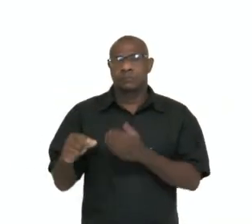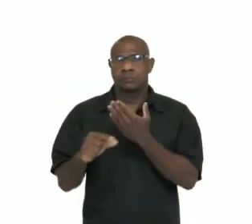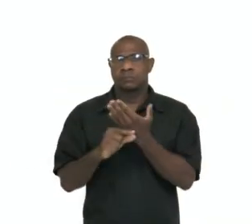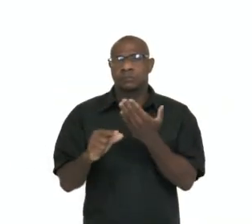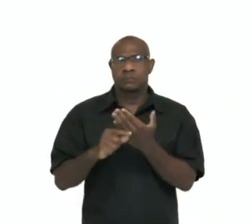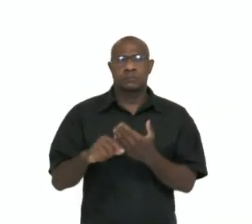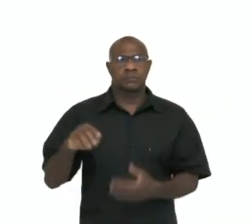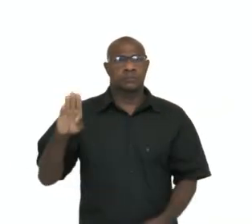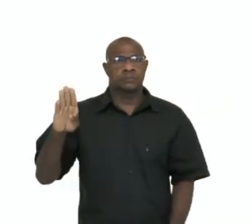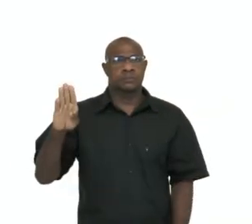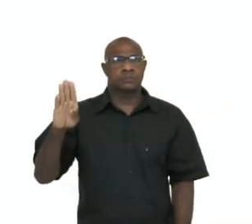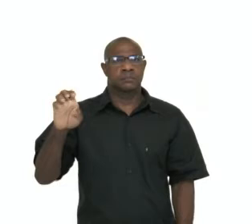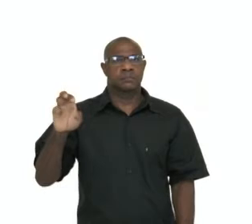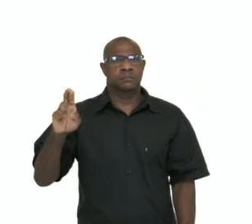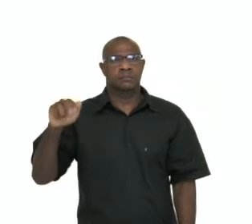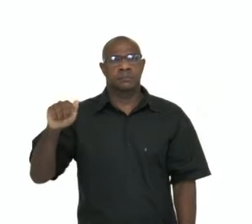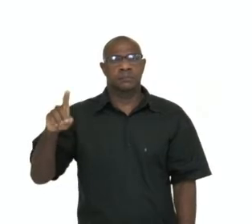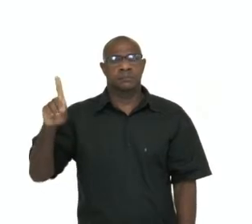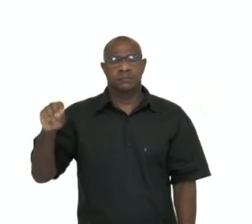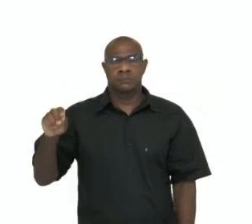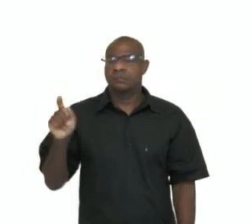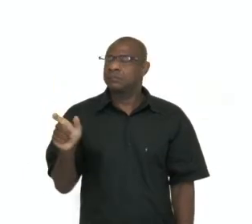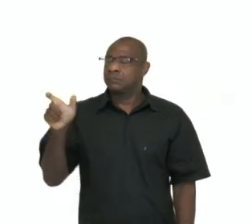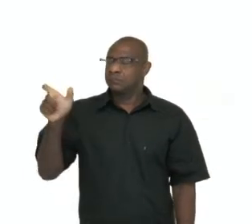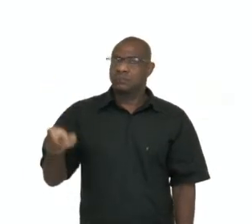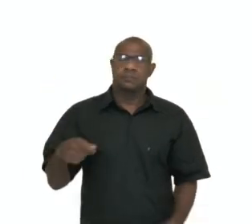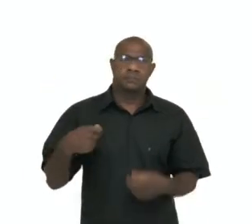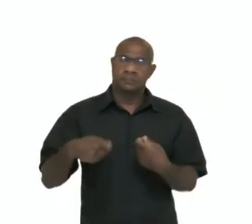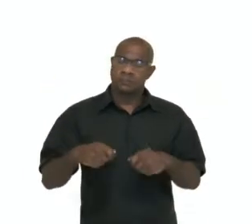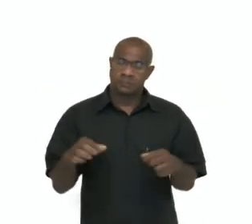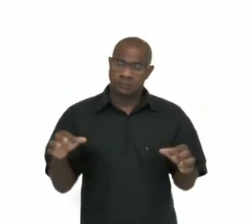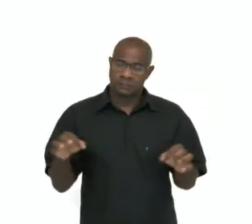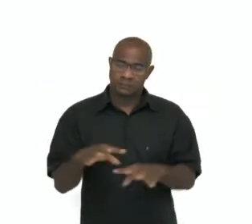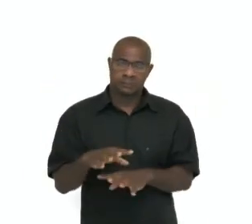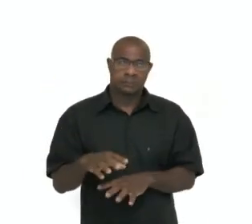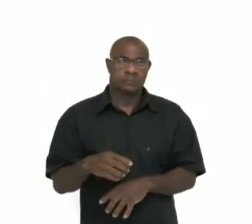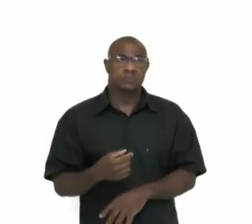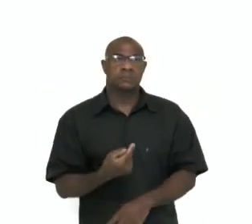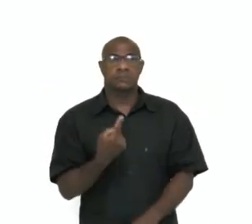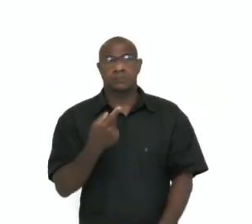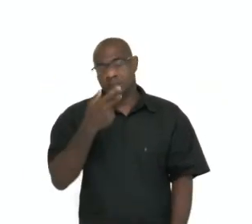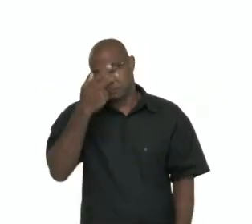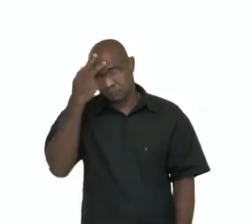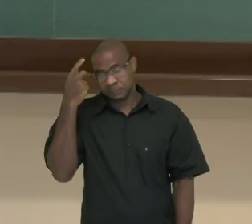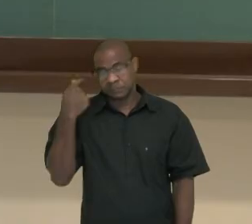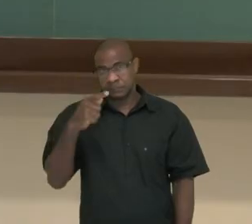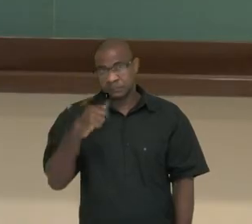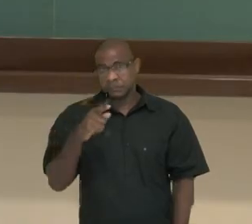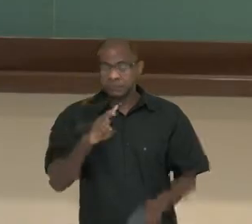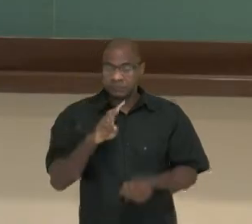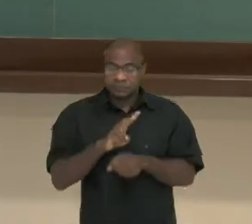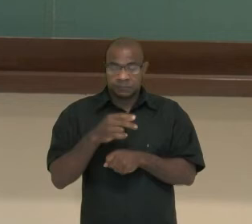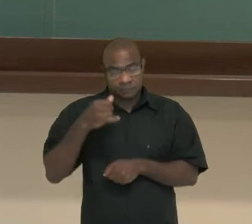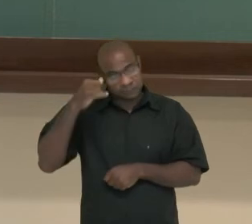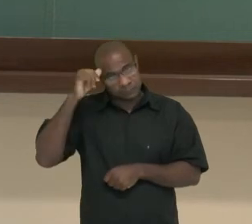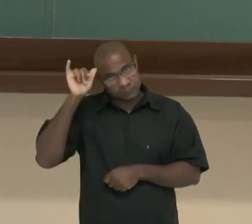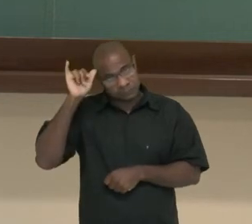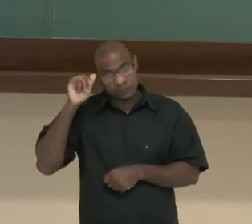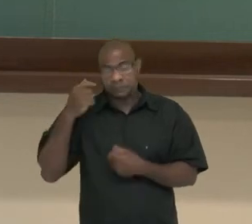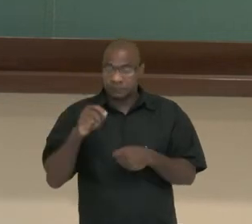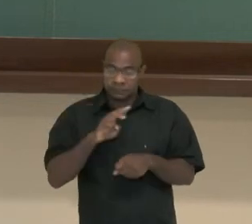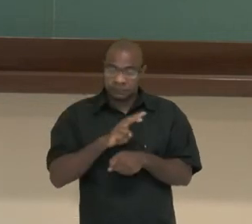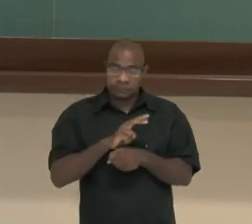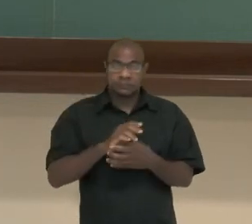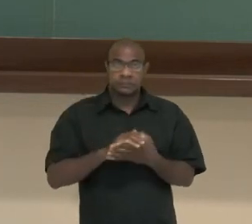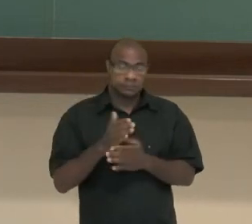quando você vier. É preciso estar preparado. Alguém terá que preveni-lo. Vai entrar numa